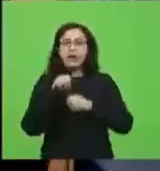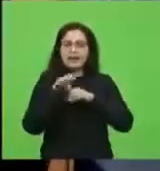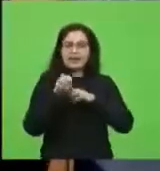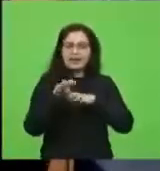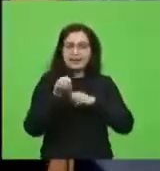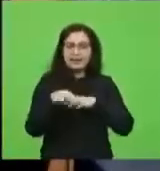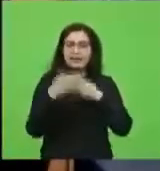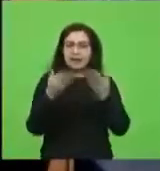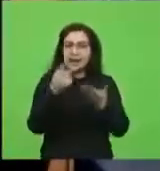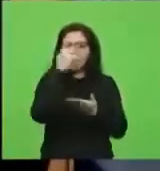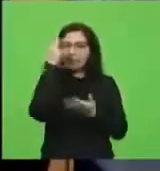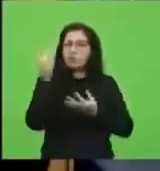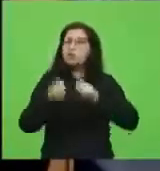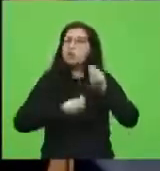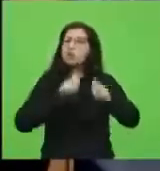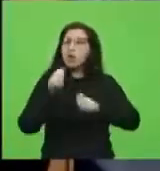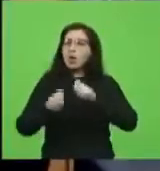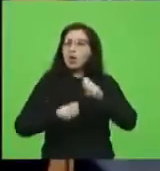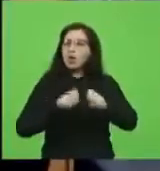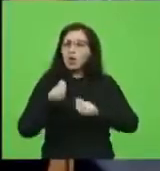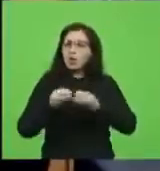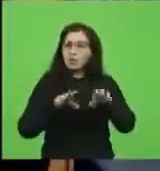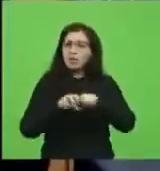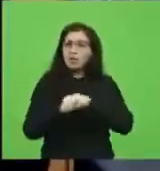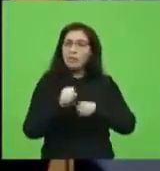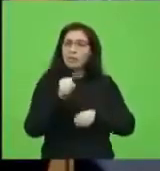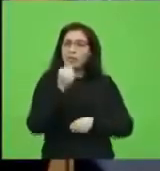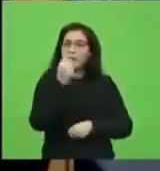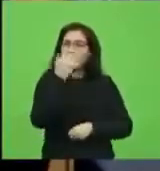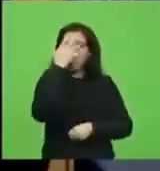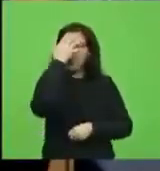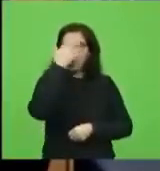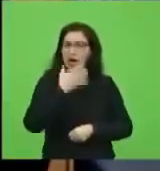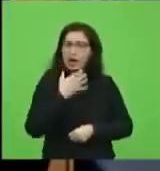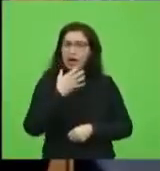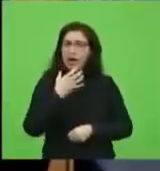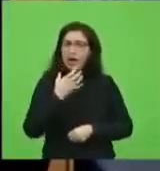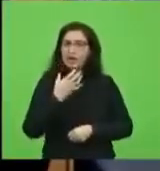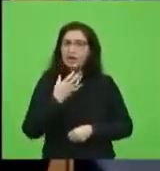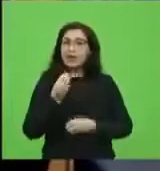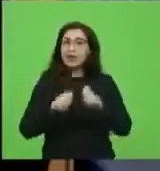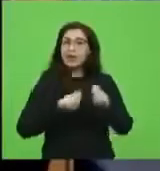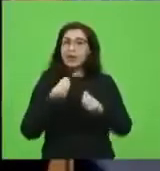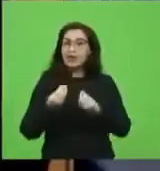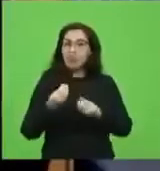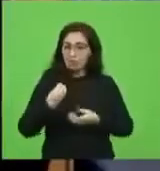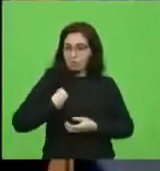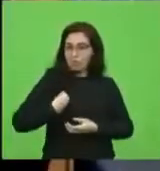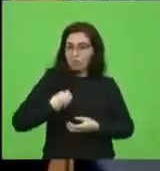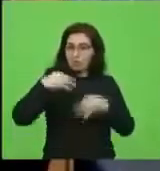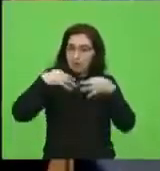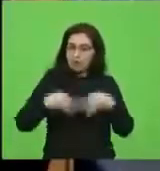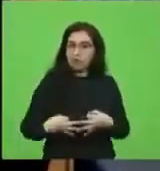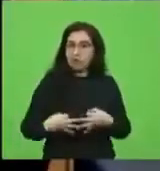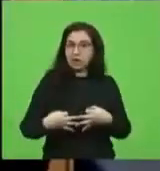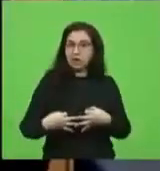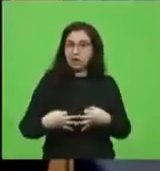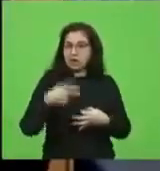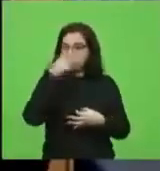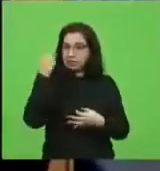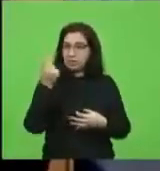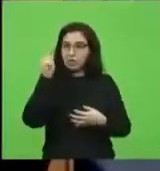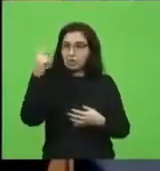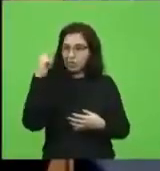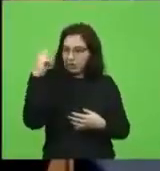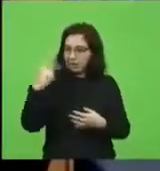passa um legado, a gente só forma um caráter através do exemplo. Eu venho de uma típica família catarinense,